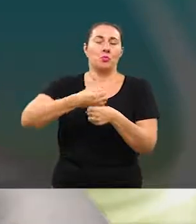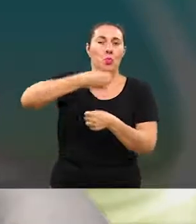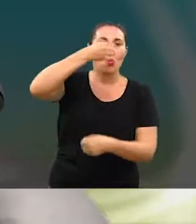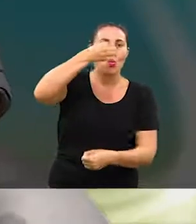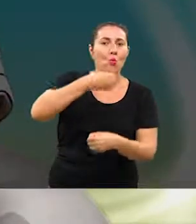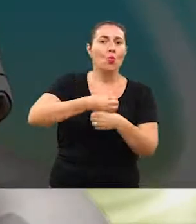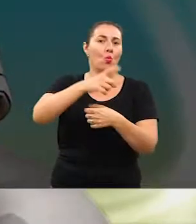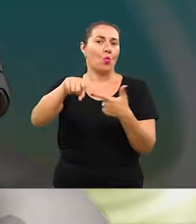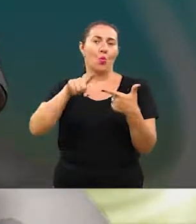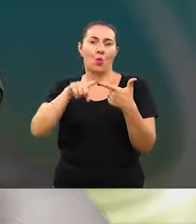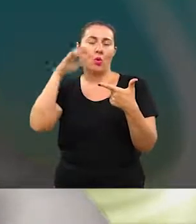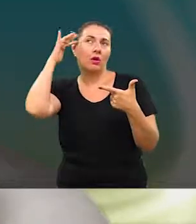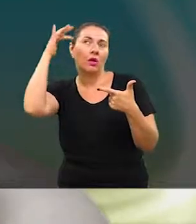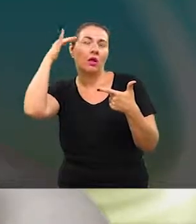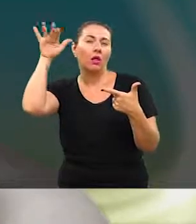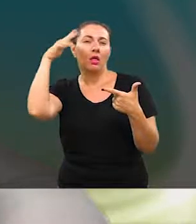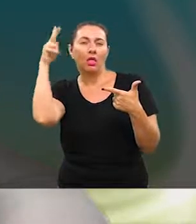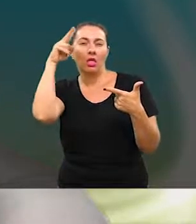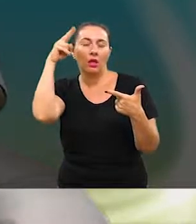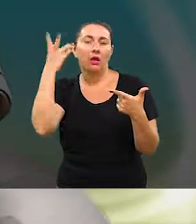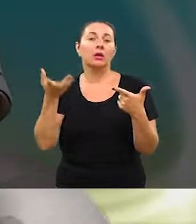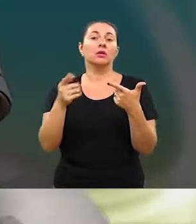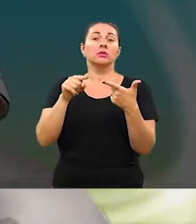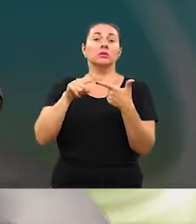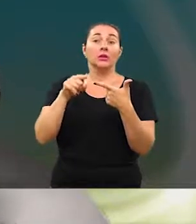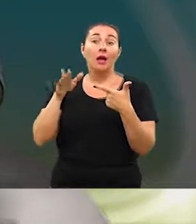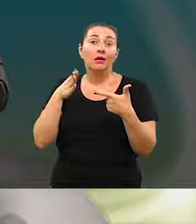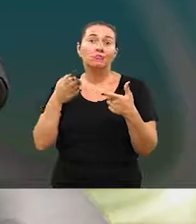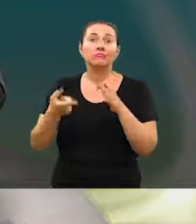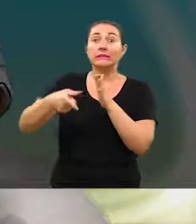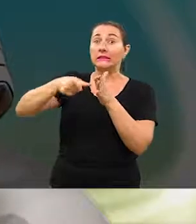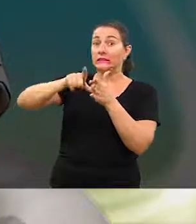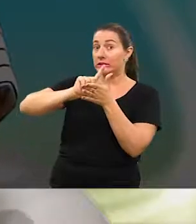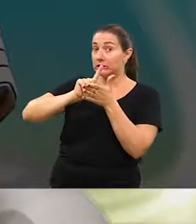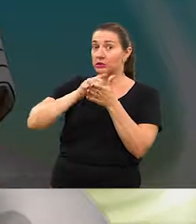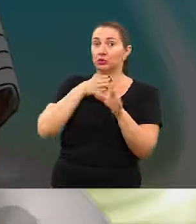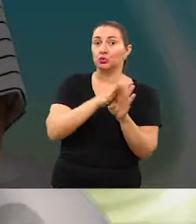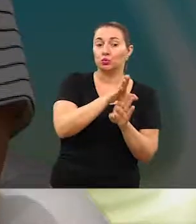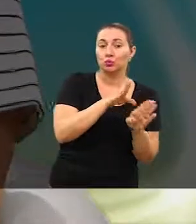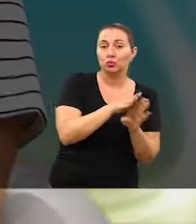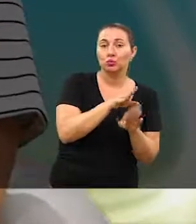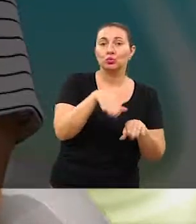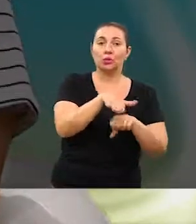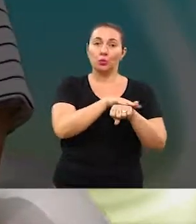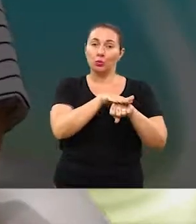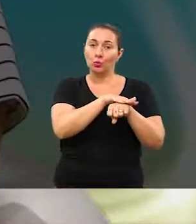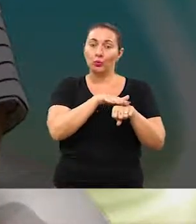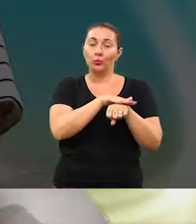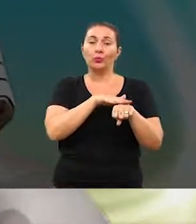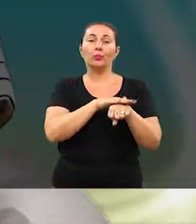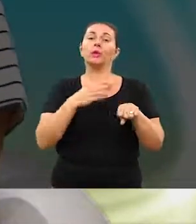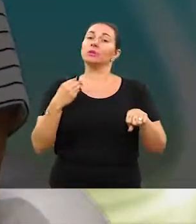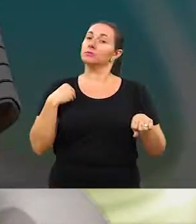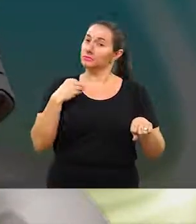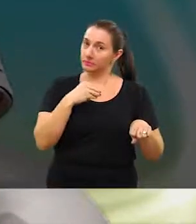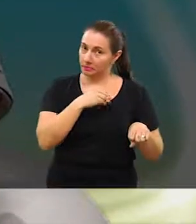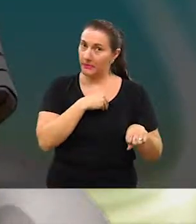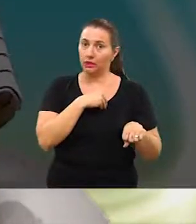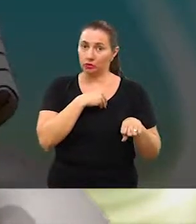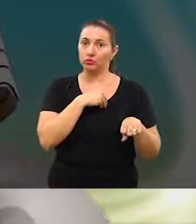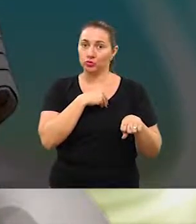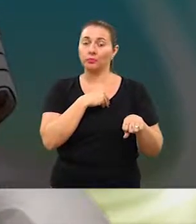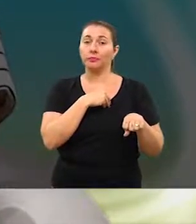coluna, algum problema de labirintite, alguma coisa assim, que essa pessoa sempre procure um aconselhamento profissional antes, né? De procurar as